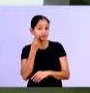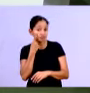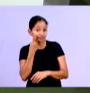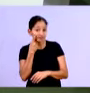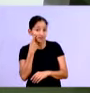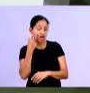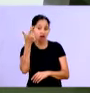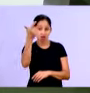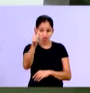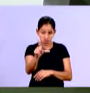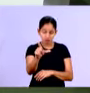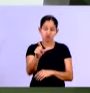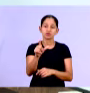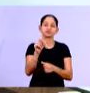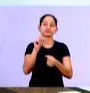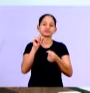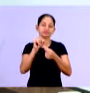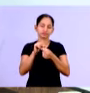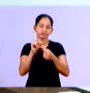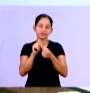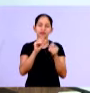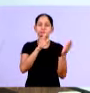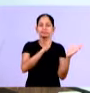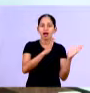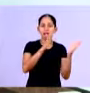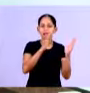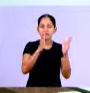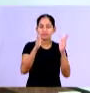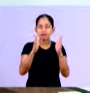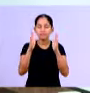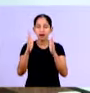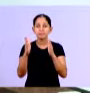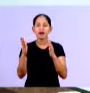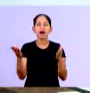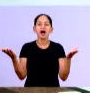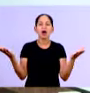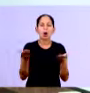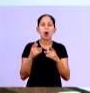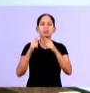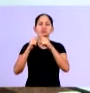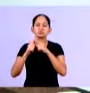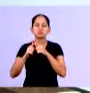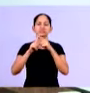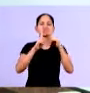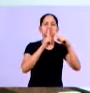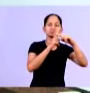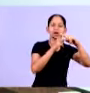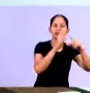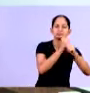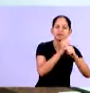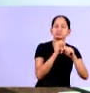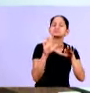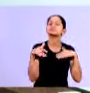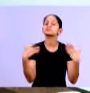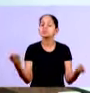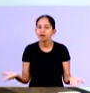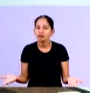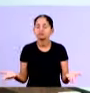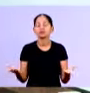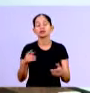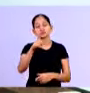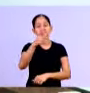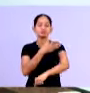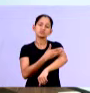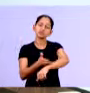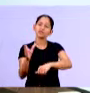aula detalhadamente, nos exercícios, no passo a passo ali, essa linguagem que a gente fala, multiplica, divide. Reveja isso e vocês vão